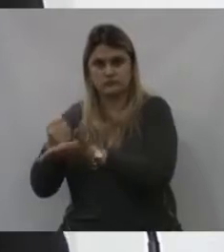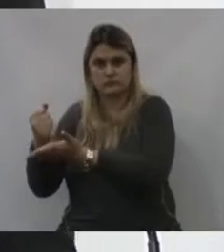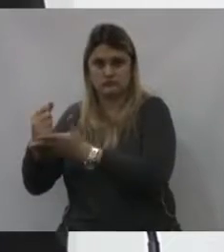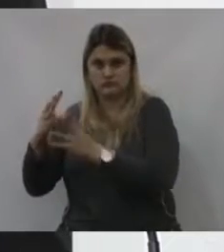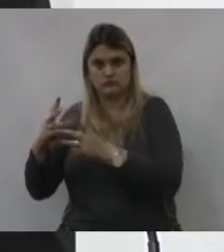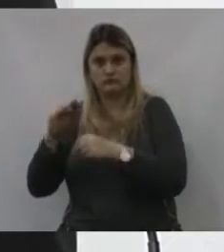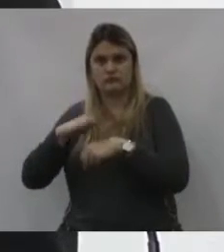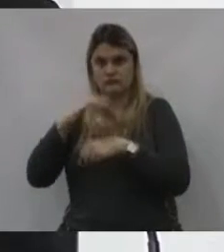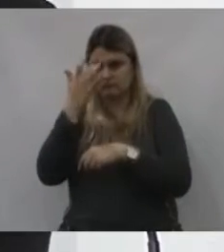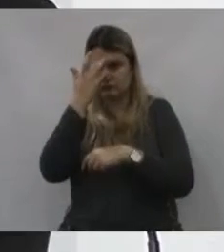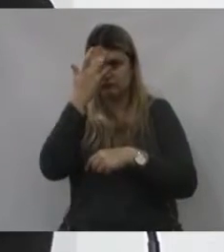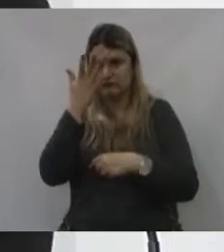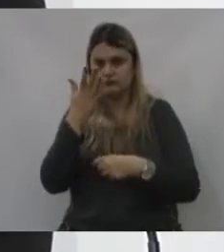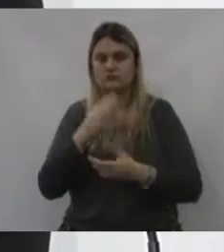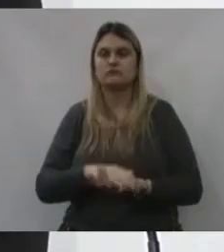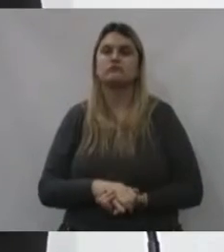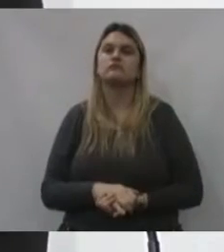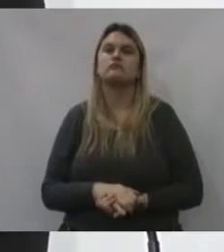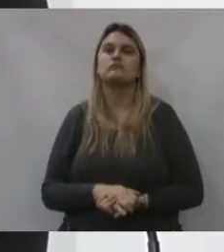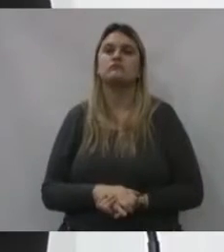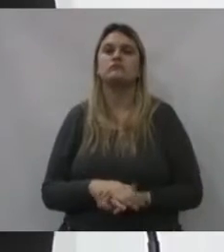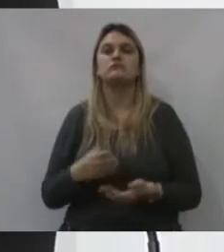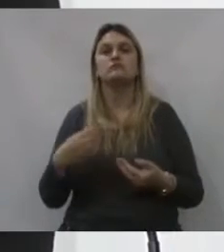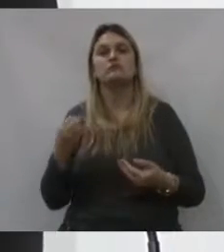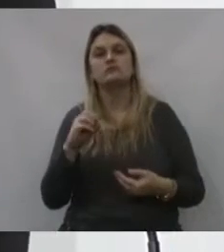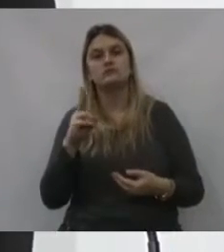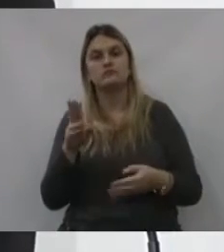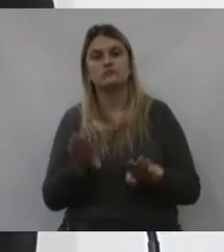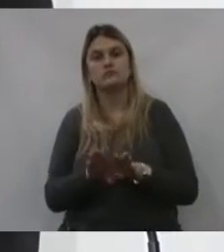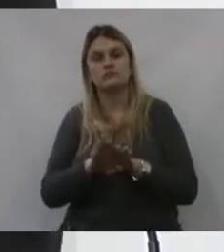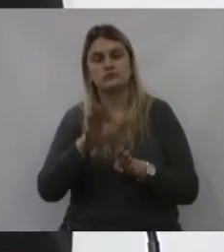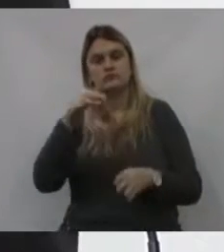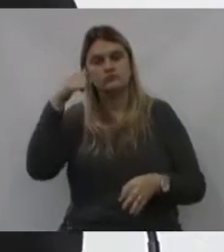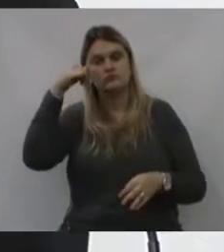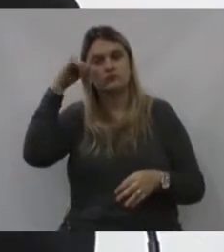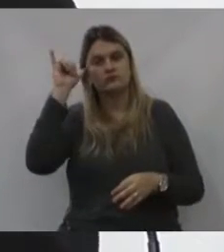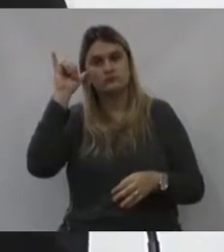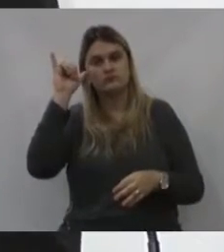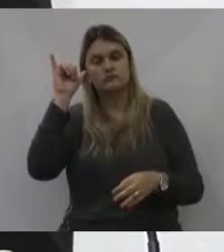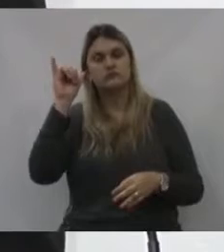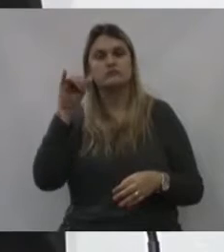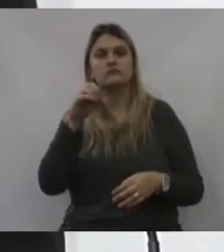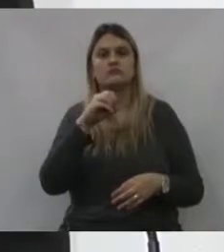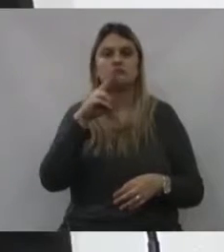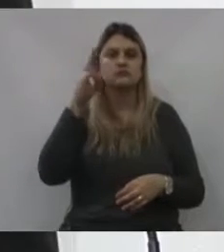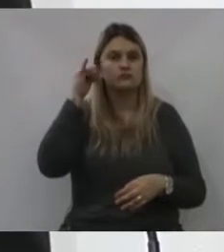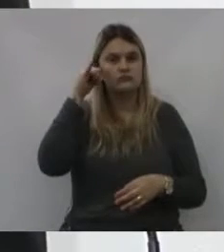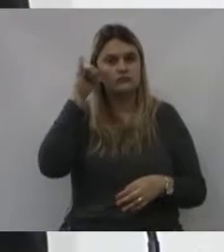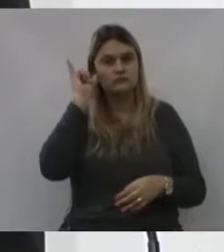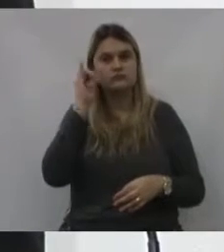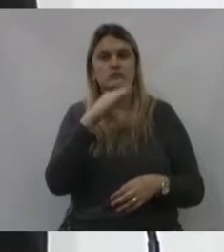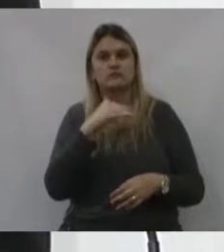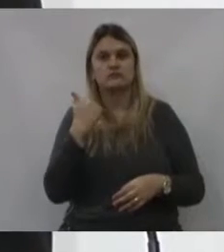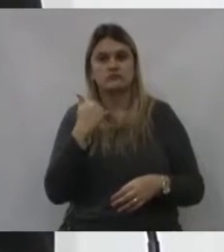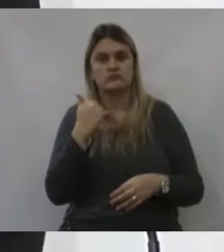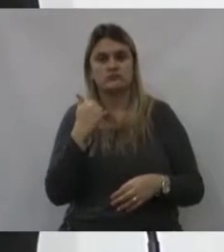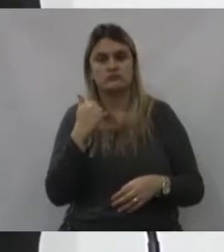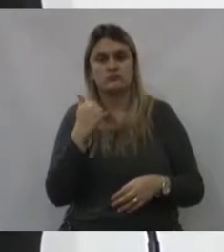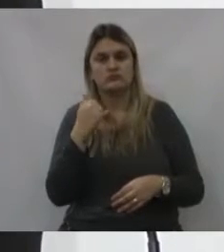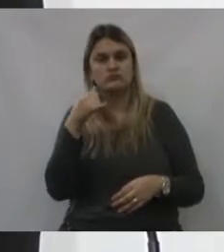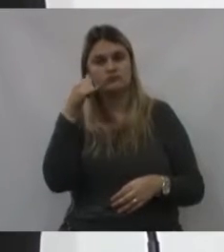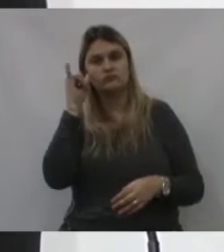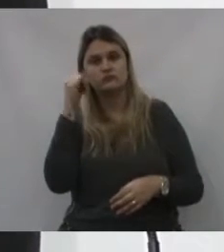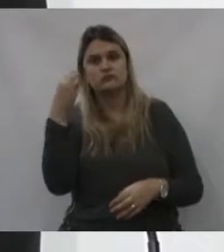a documentação toda. Isso facilita para o produtor, né? Ou mesmo uma vaca, por exemplo, né, que você, um boi que você